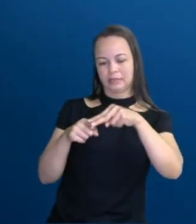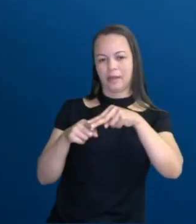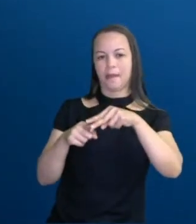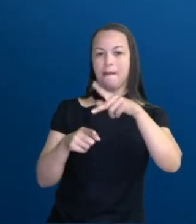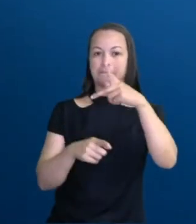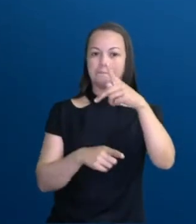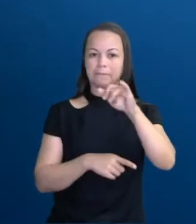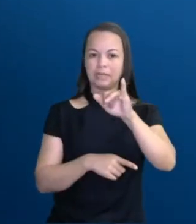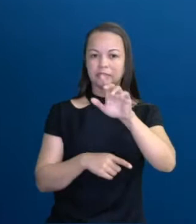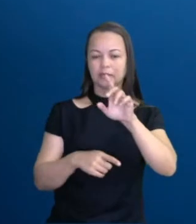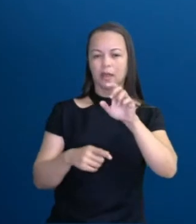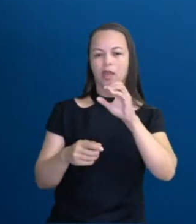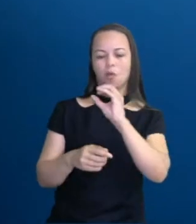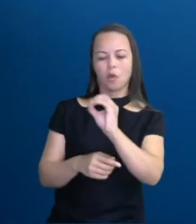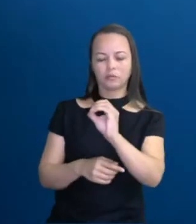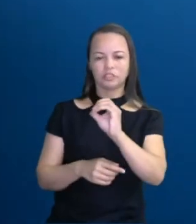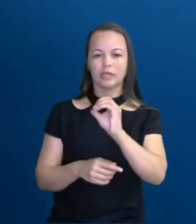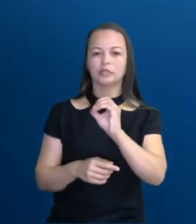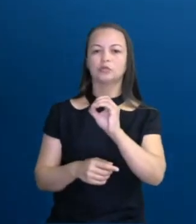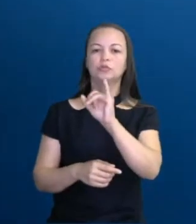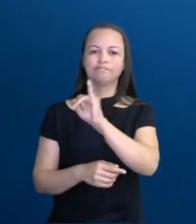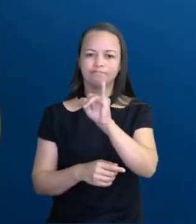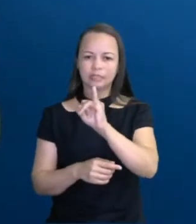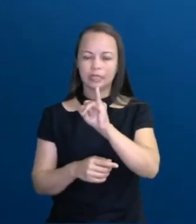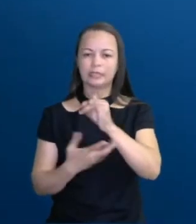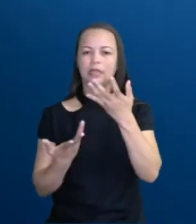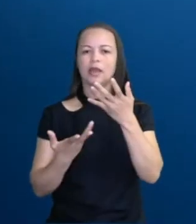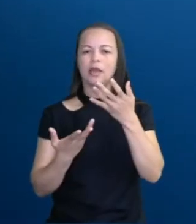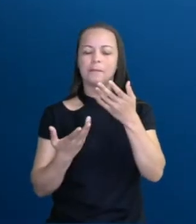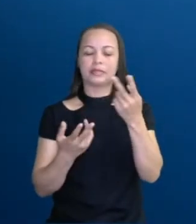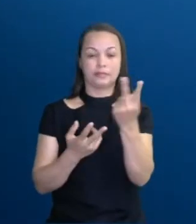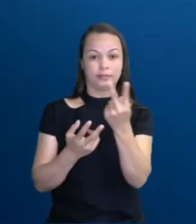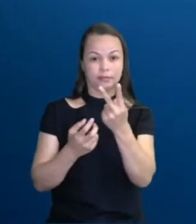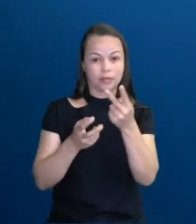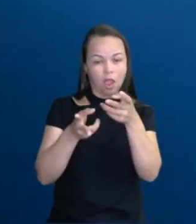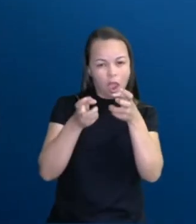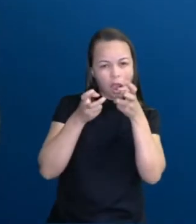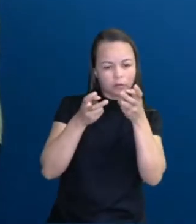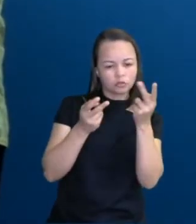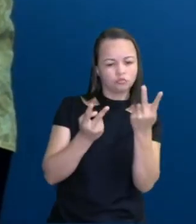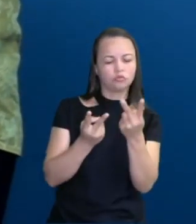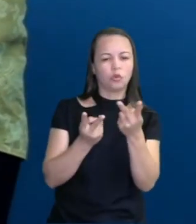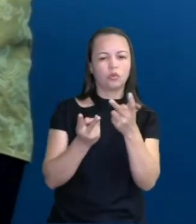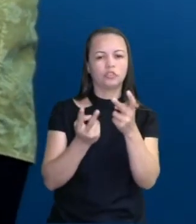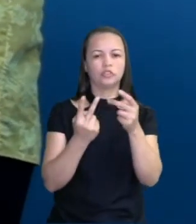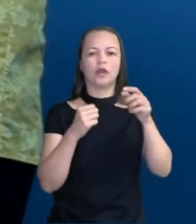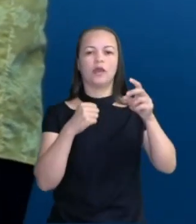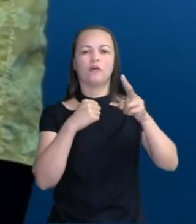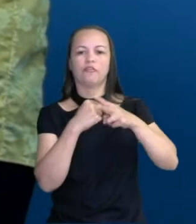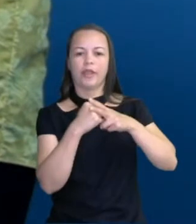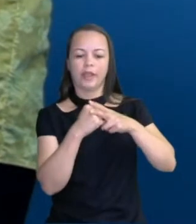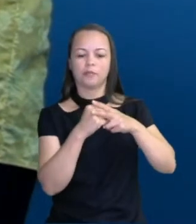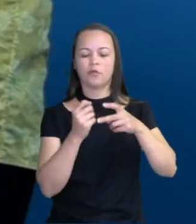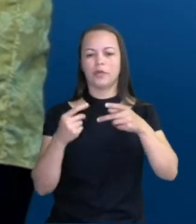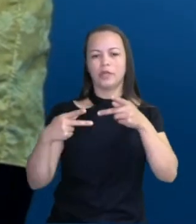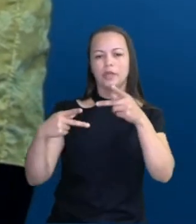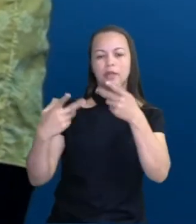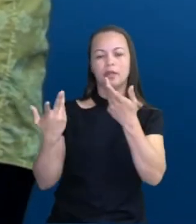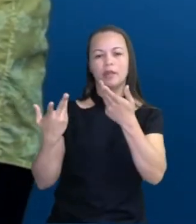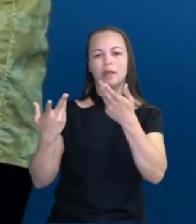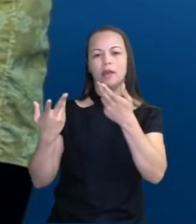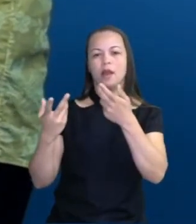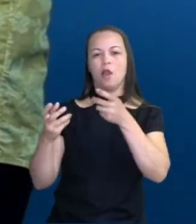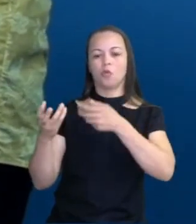indireto percebam que a gente o verbo gostar e pizza aparece a preposição de então é uma